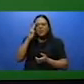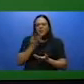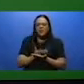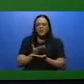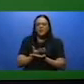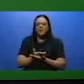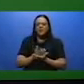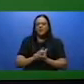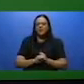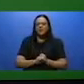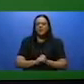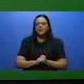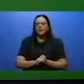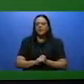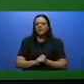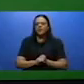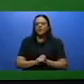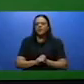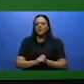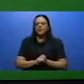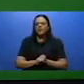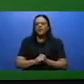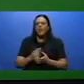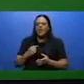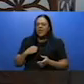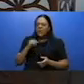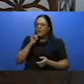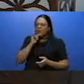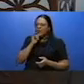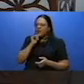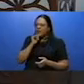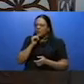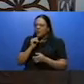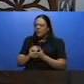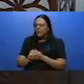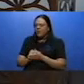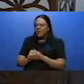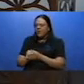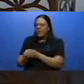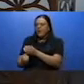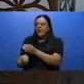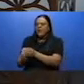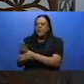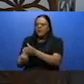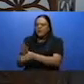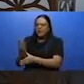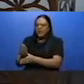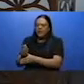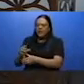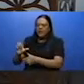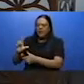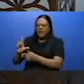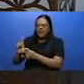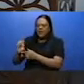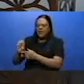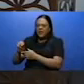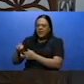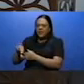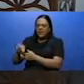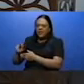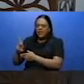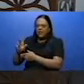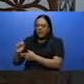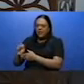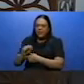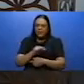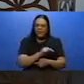quando sobrava, eu produzia lentilha e a outra aldeia produzia a ervilha. A minha lentilha sobrava e